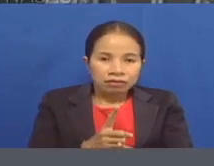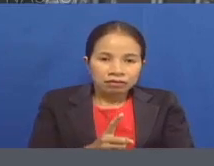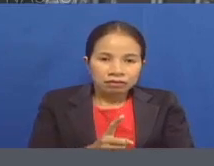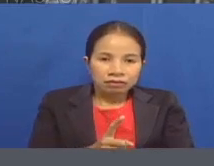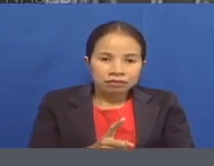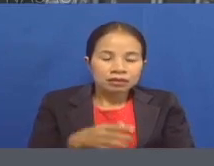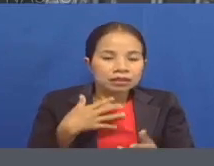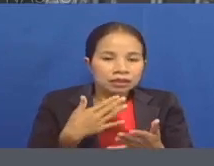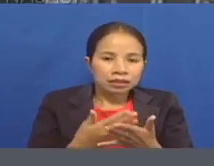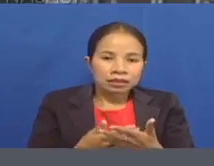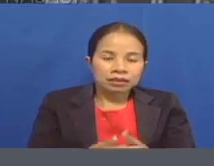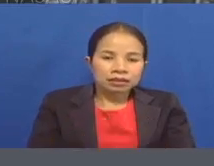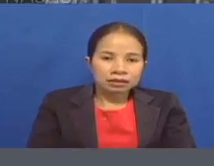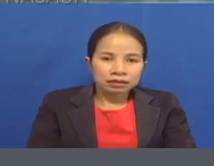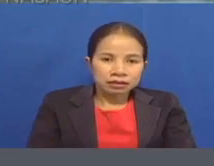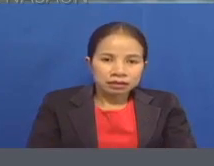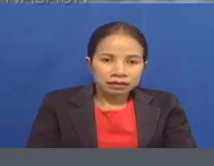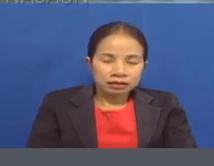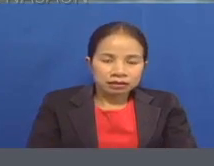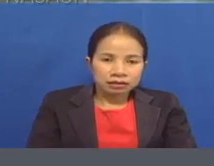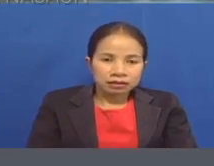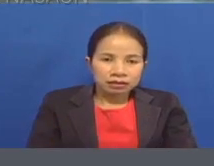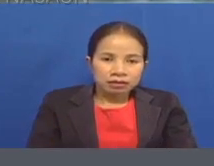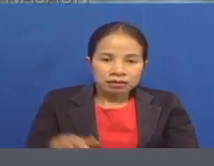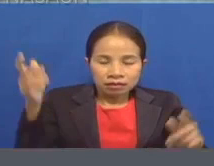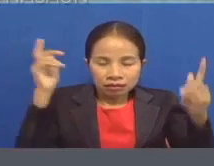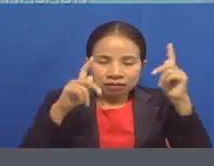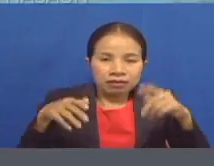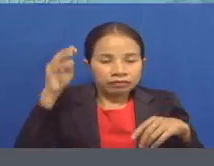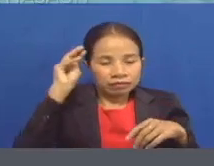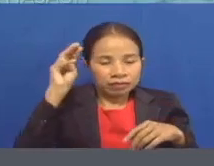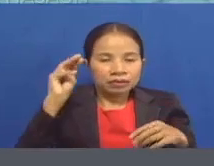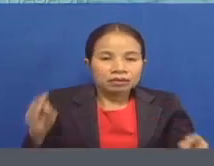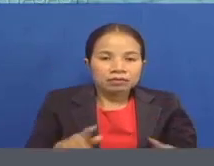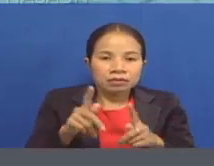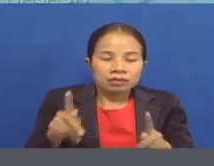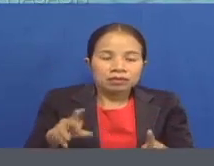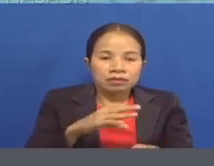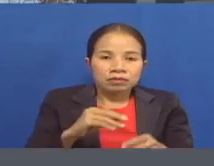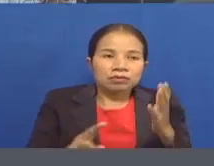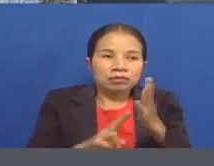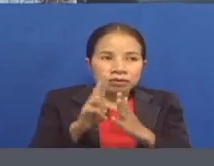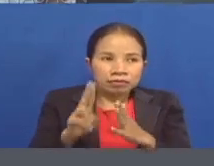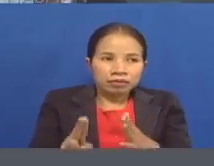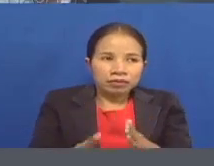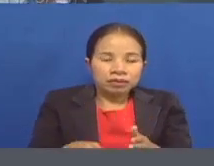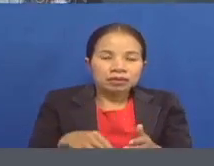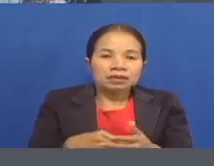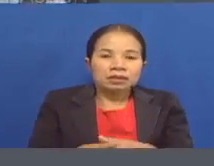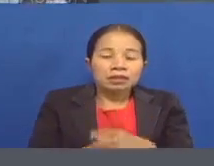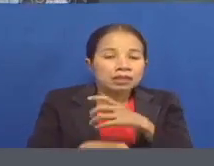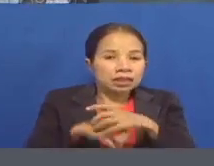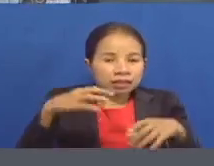dun digno na buat serança ni sociedade. Caso nerasi ki ha ona ministério público na universidade se demiti docente